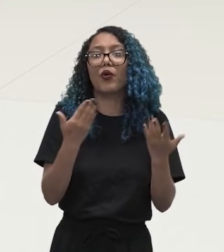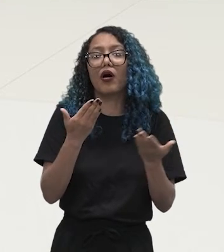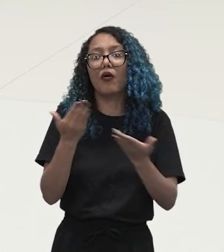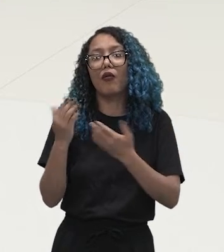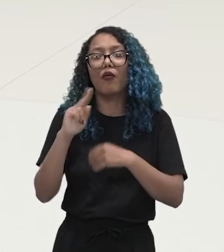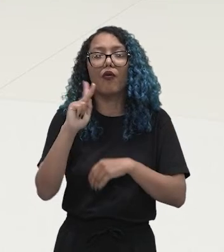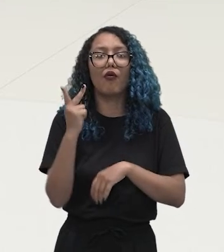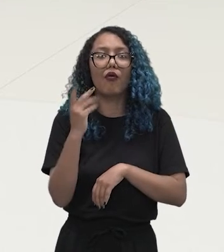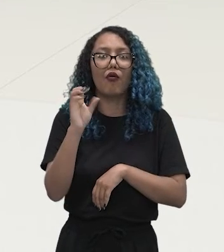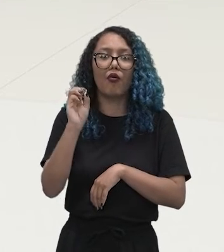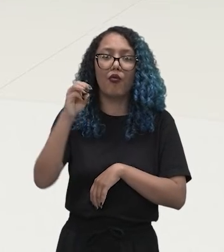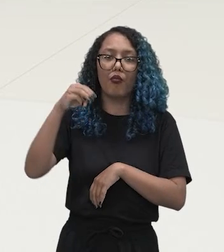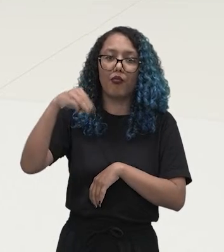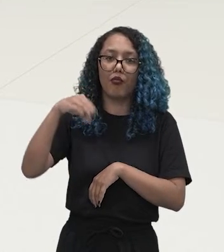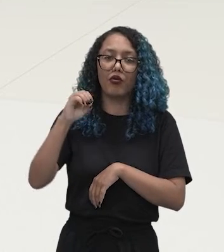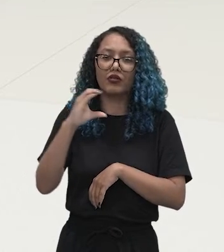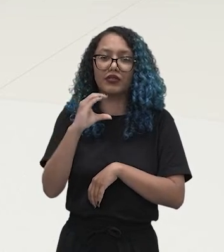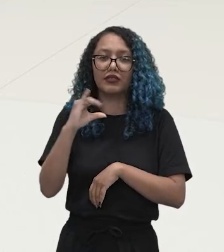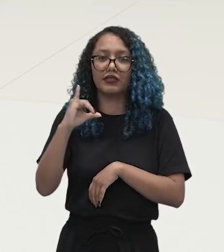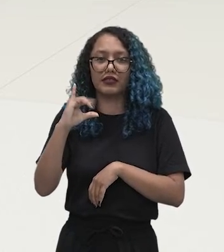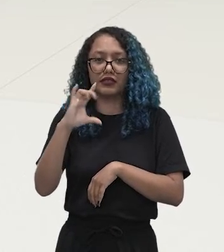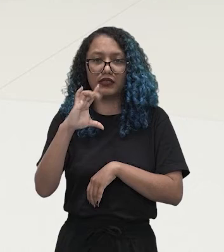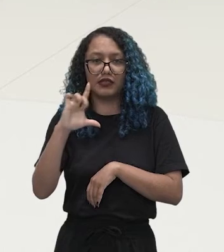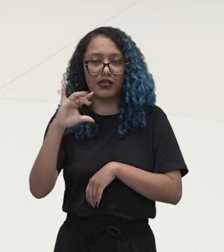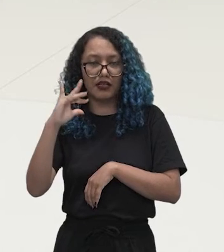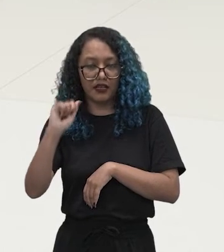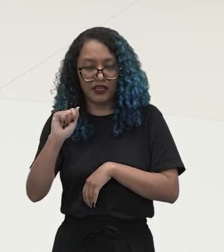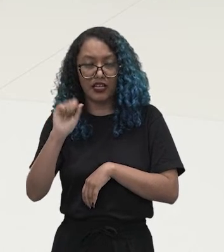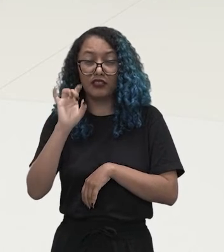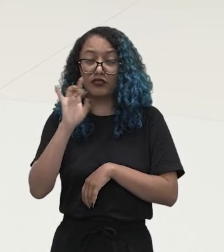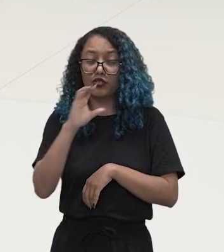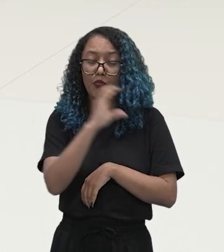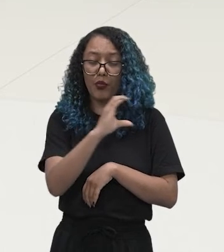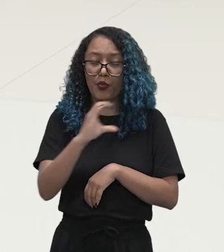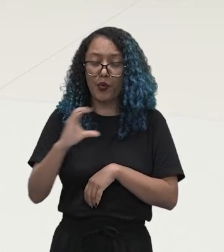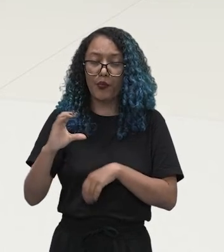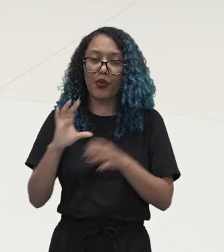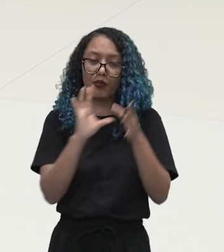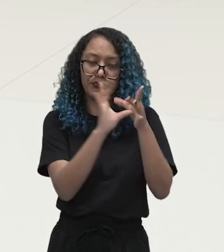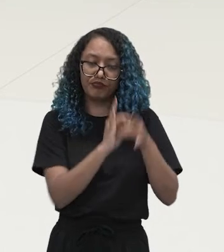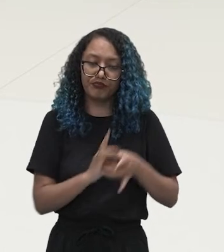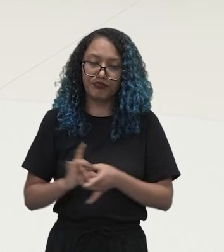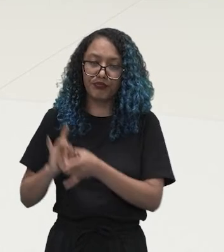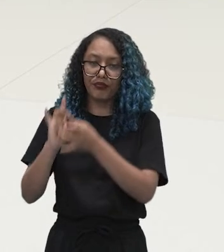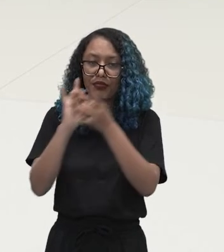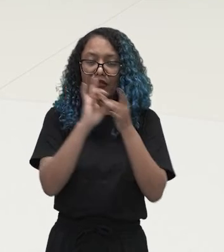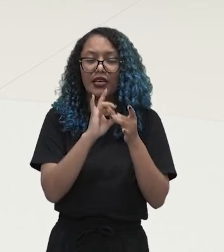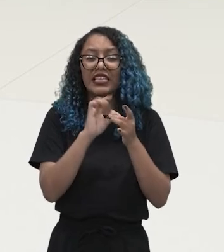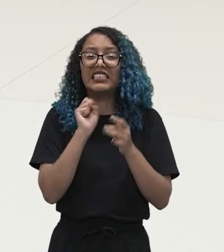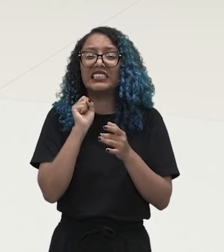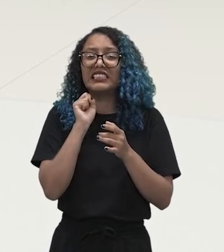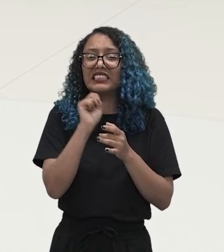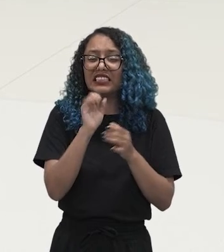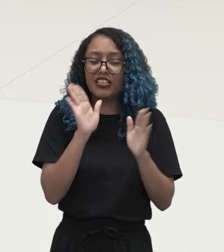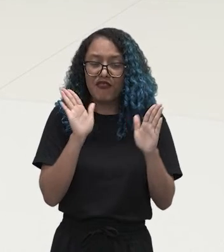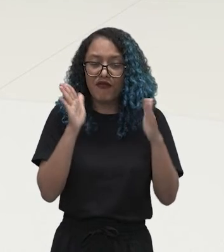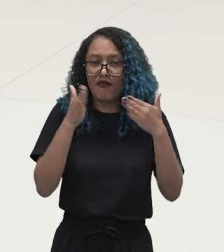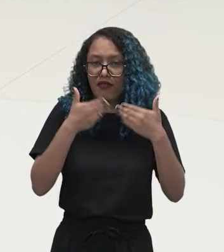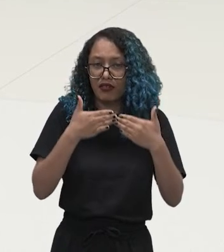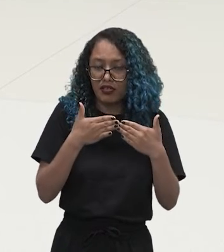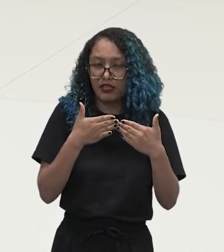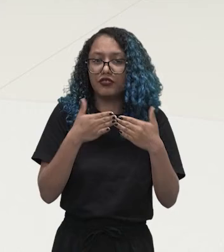homocíclica, que é uma cadeia fechada somente com átomos de carbonos. Se ela é uma cadeia fechada com